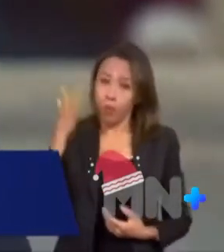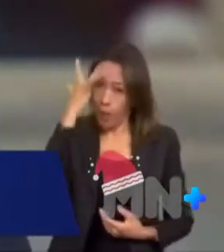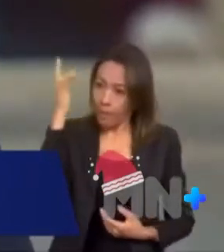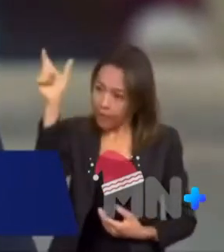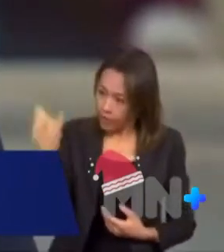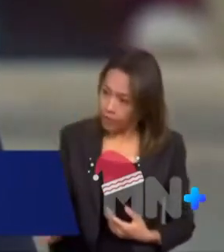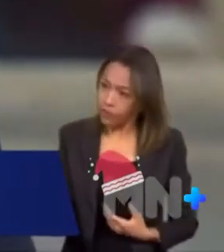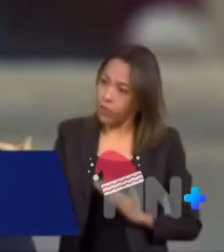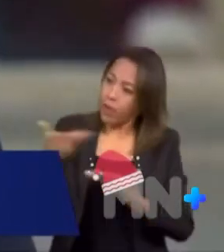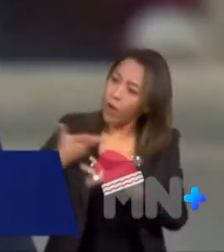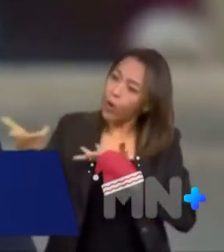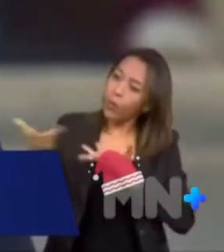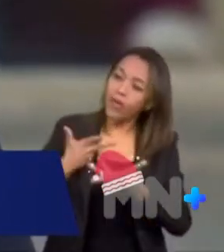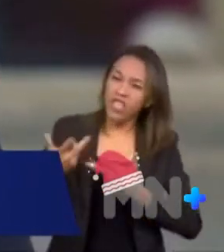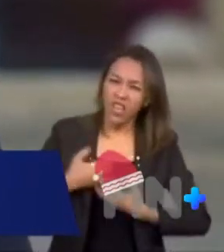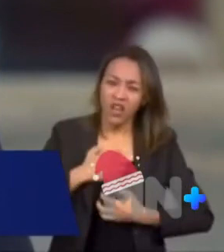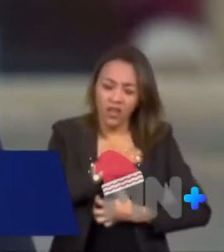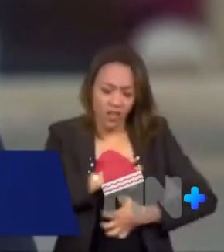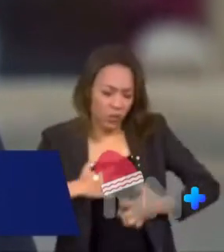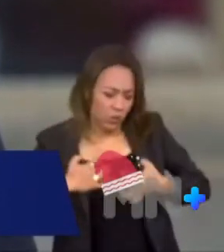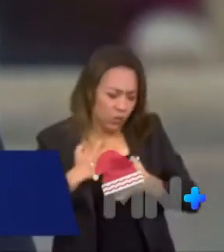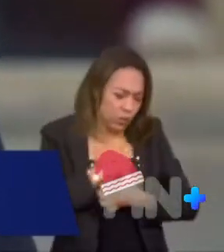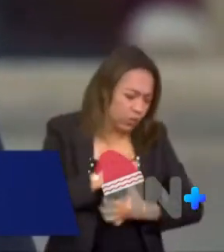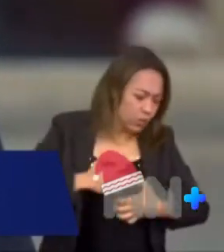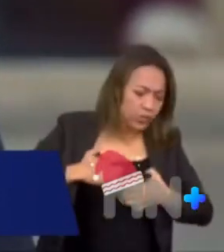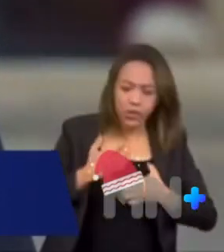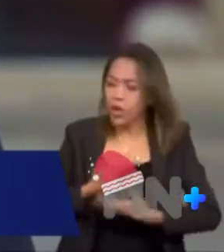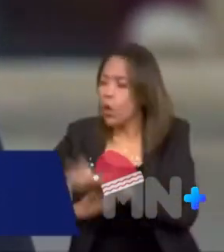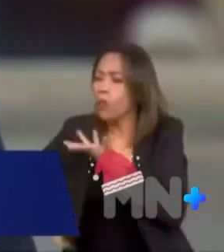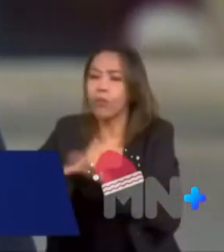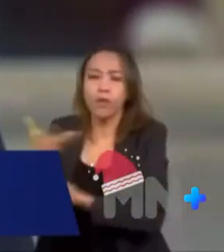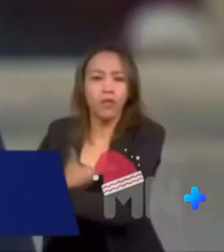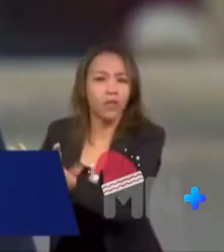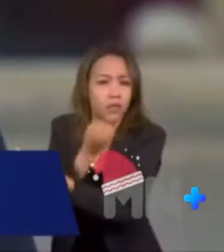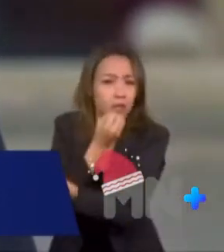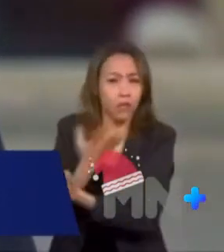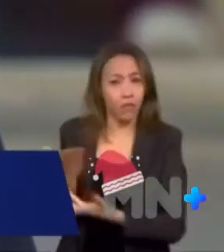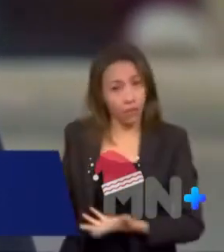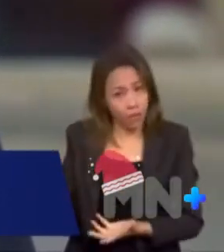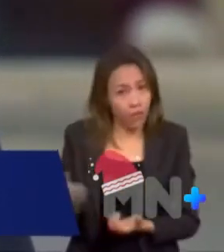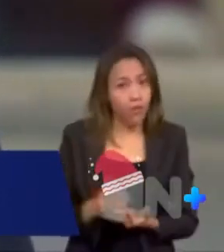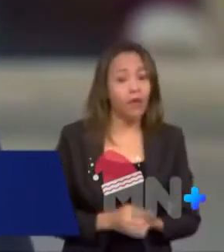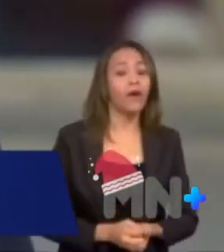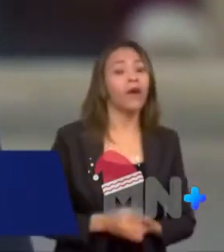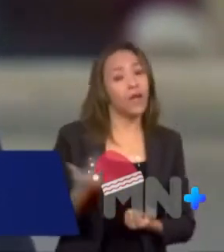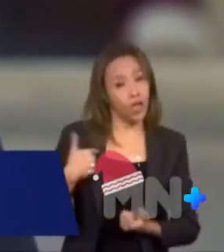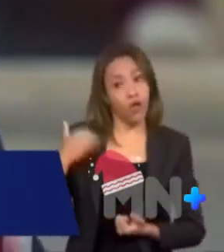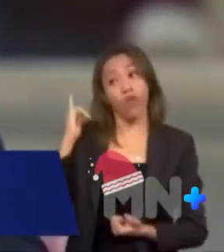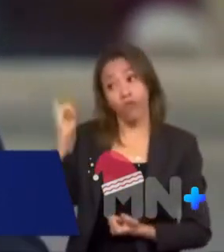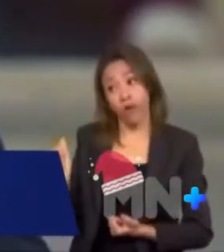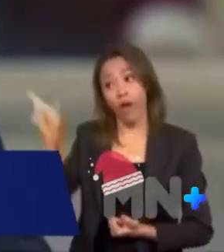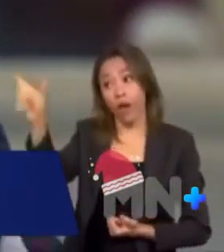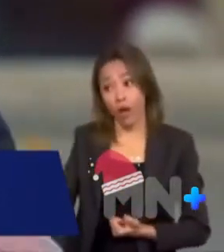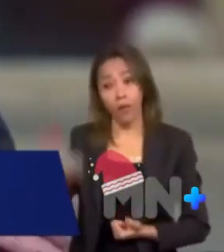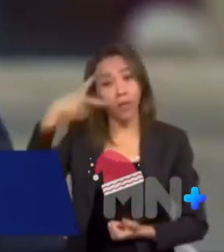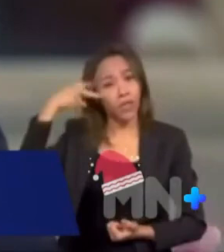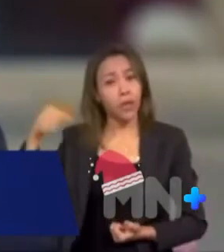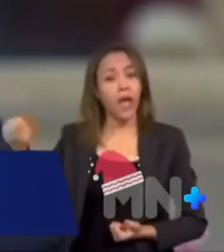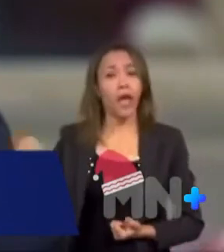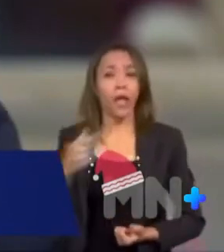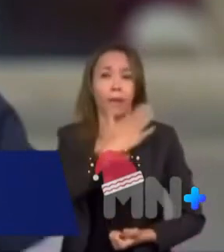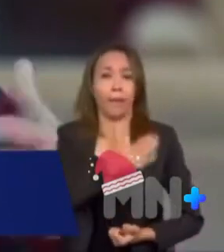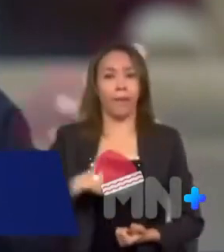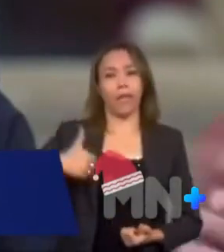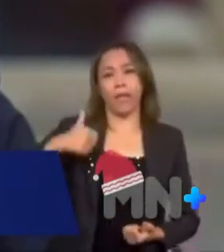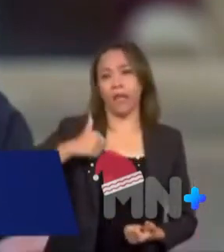suas angústias diárias. E o que eu disse para a Janja é o seguinte, ou seja, ela não pode ser uma primeira-dama